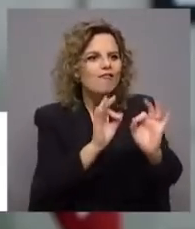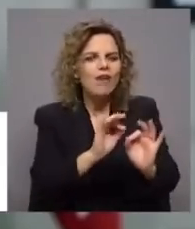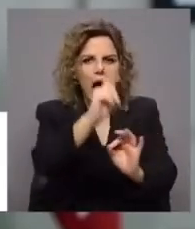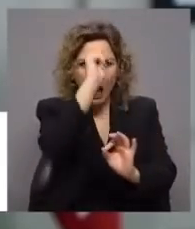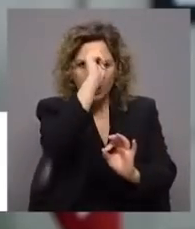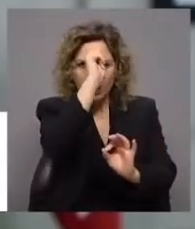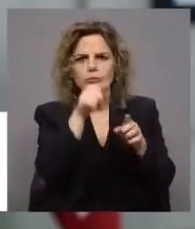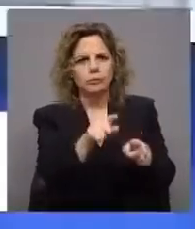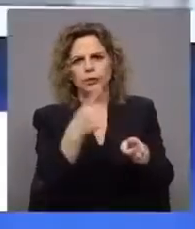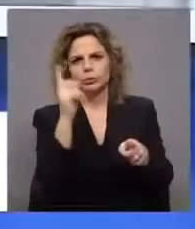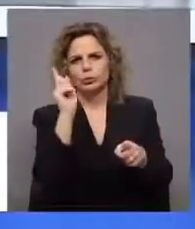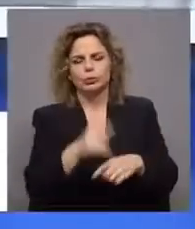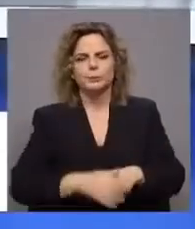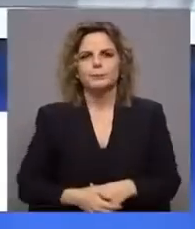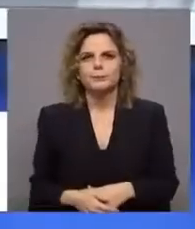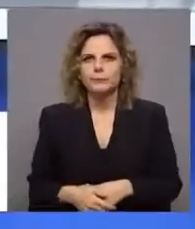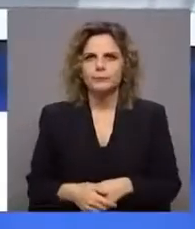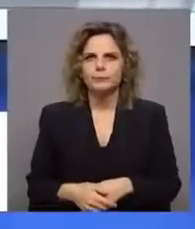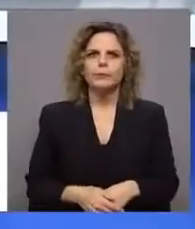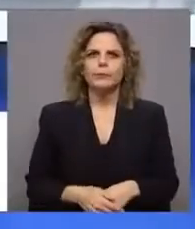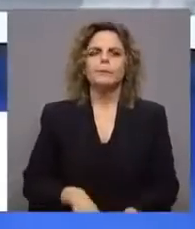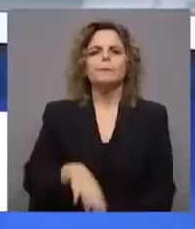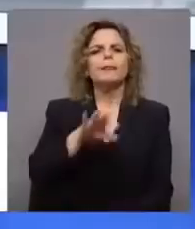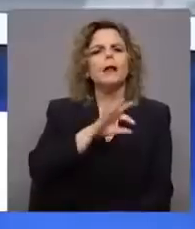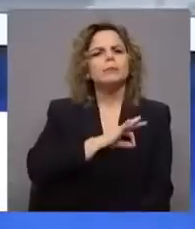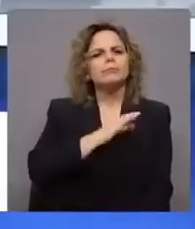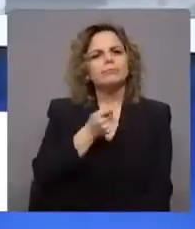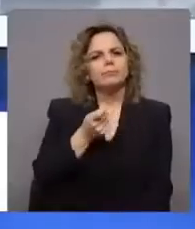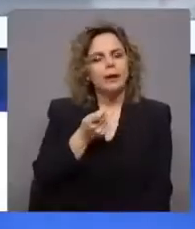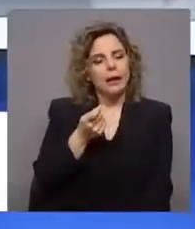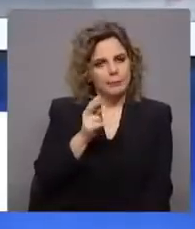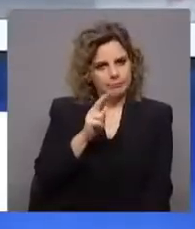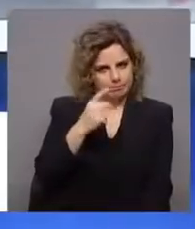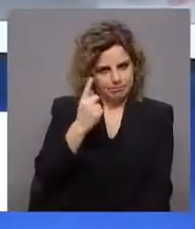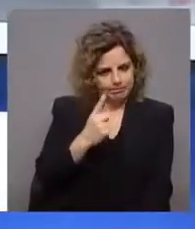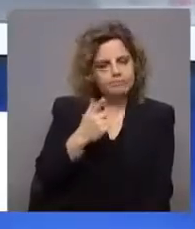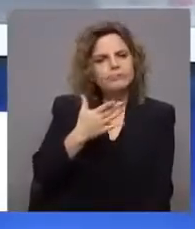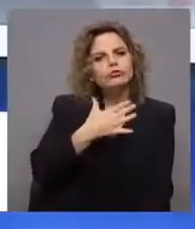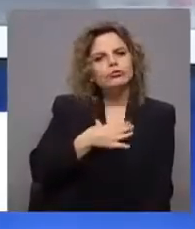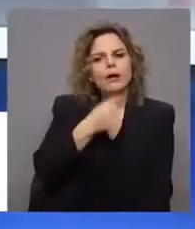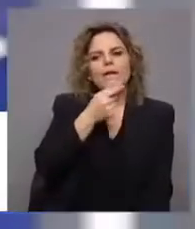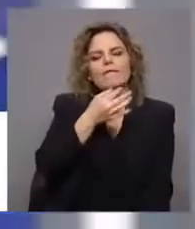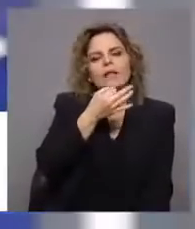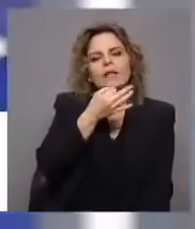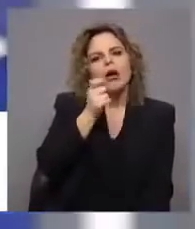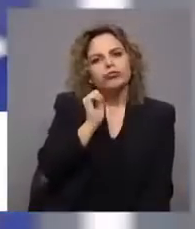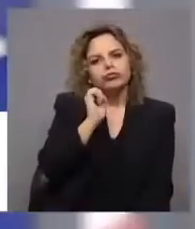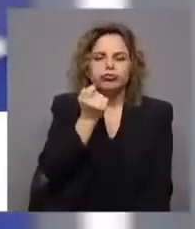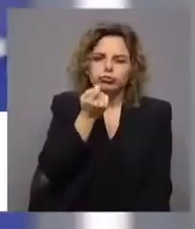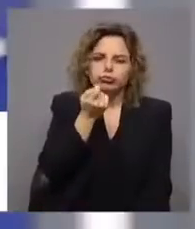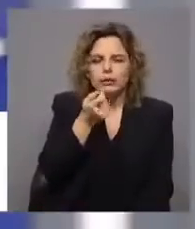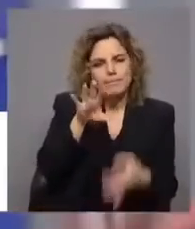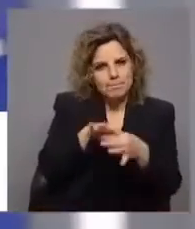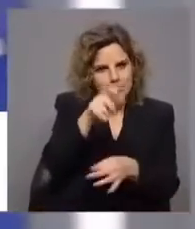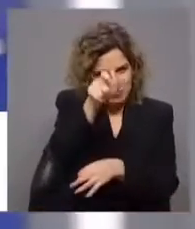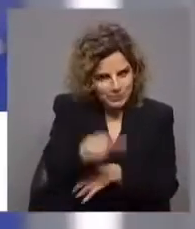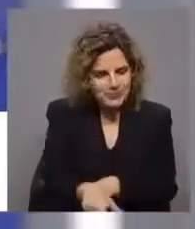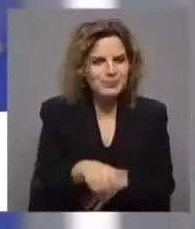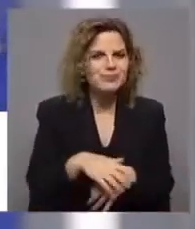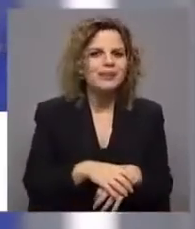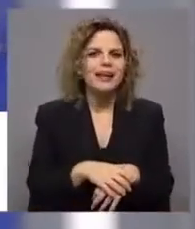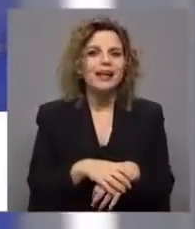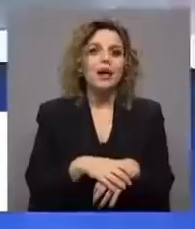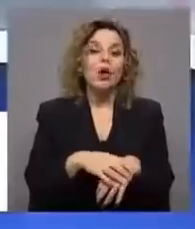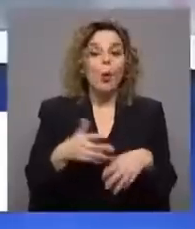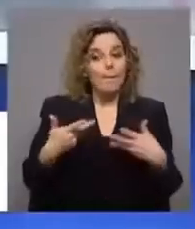povo necessita. Senhora Juiz-Presidente, eu gostaria de falar um pouco sobre o senhor, sobre o seu futuro, sobre o seu presente e também sobre